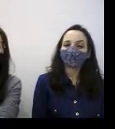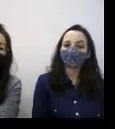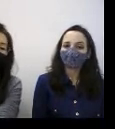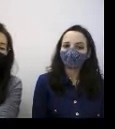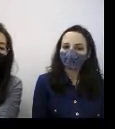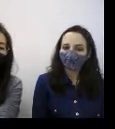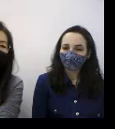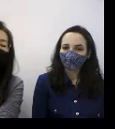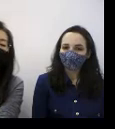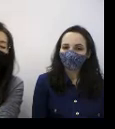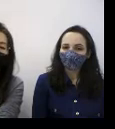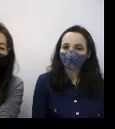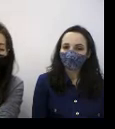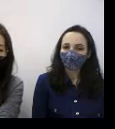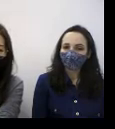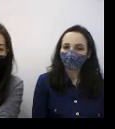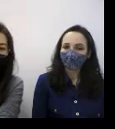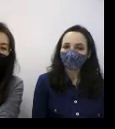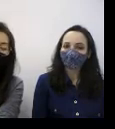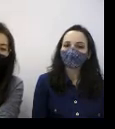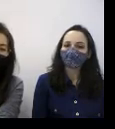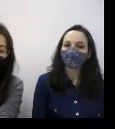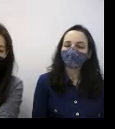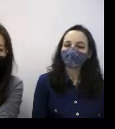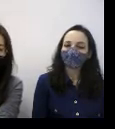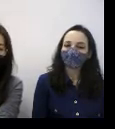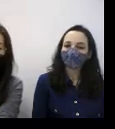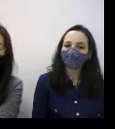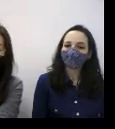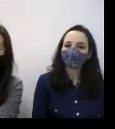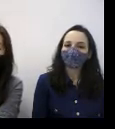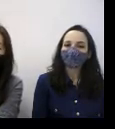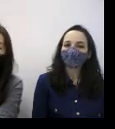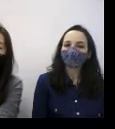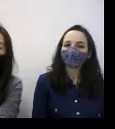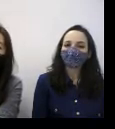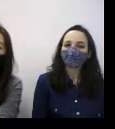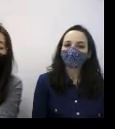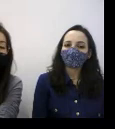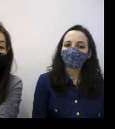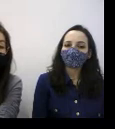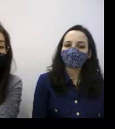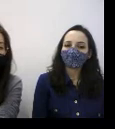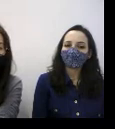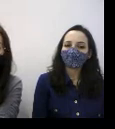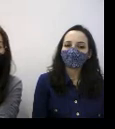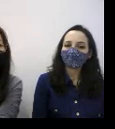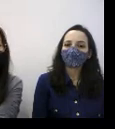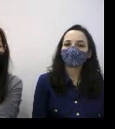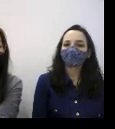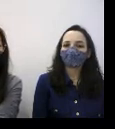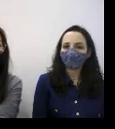gente vai colocar alguma coisa de diferente que vai nos fazer bem para a nossa rotina, realmente é